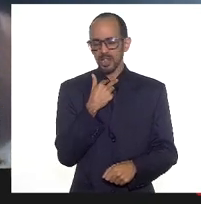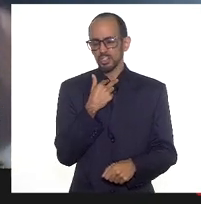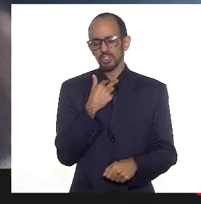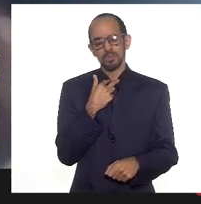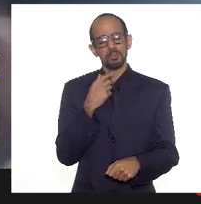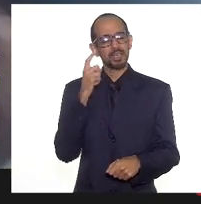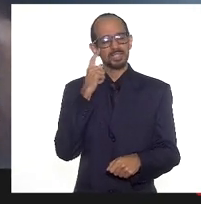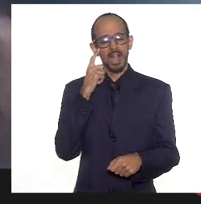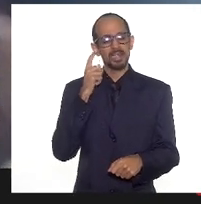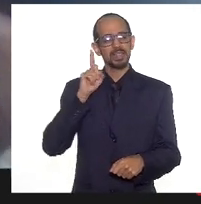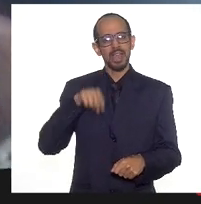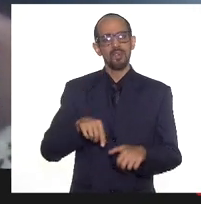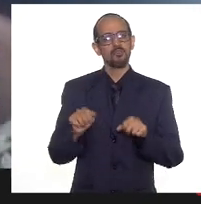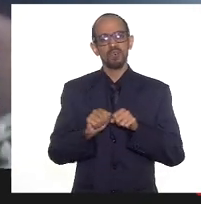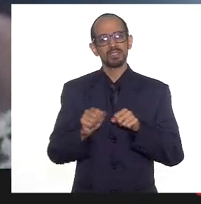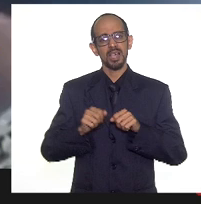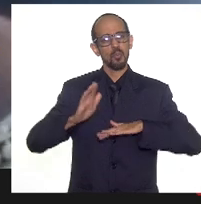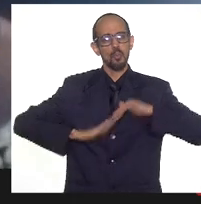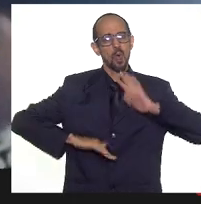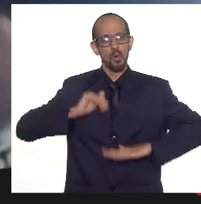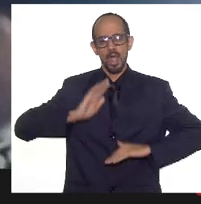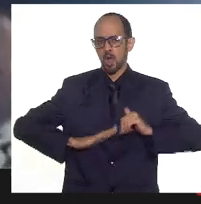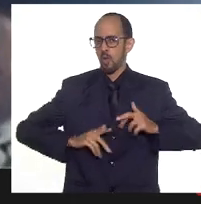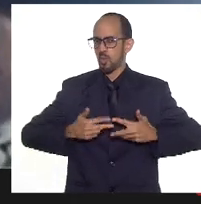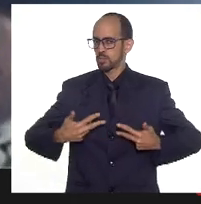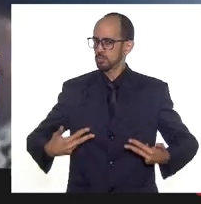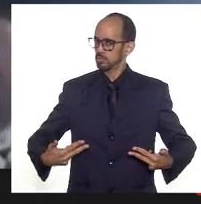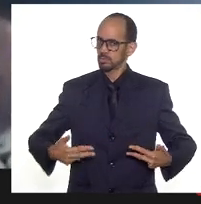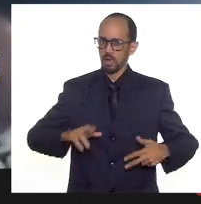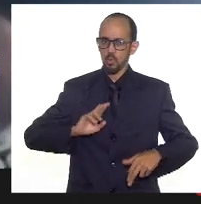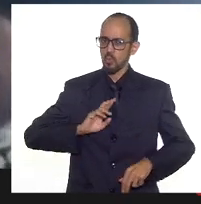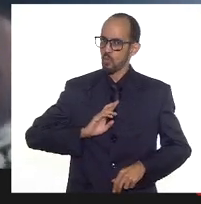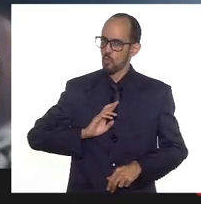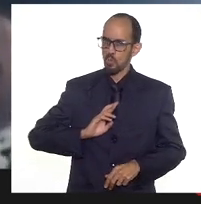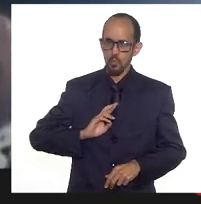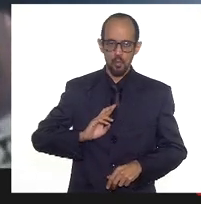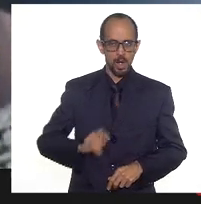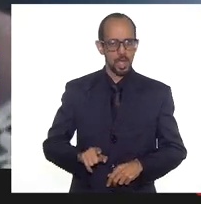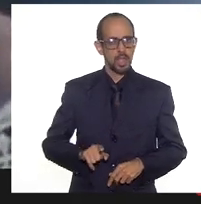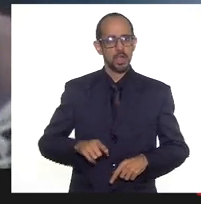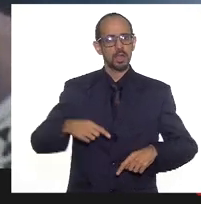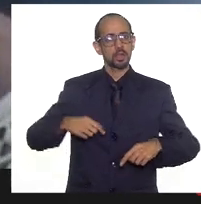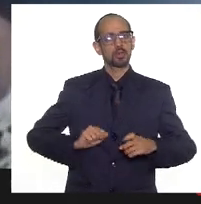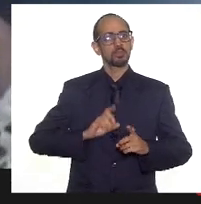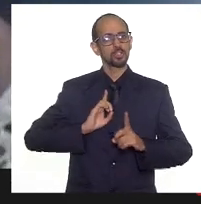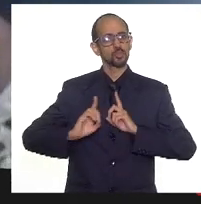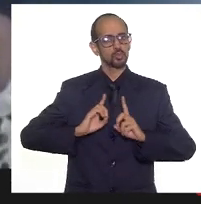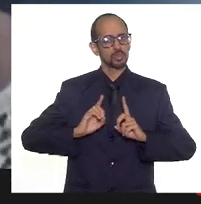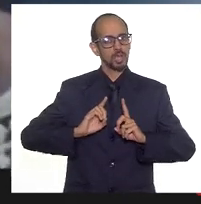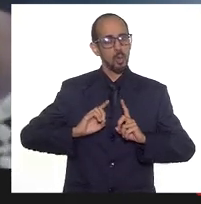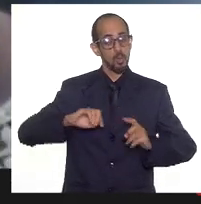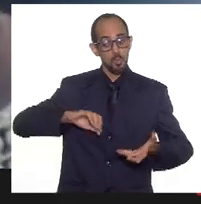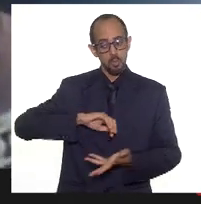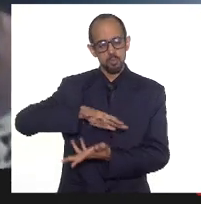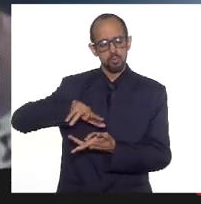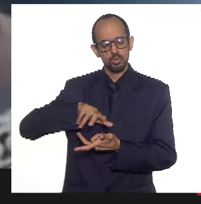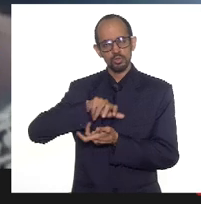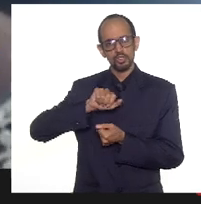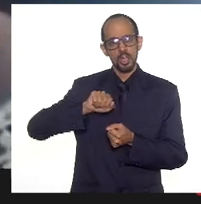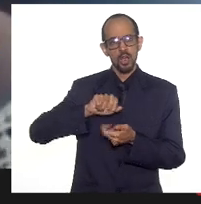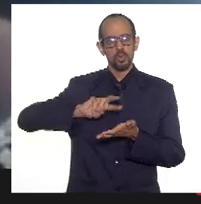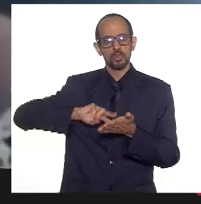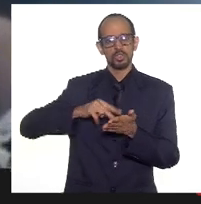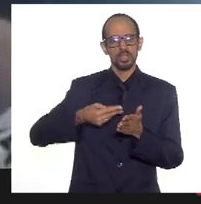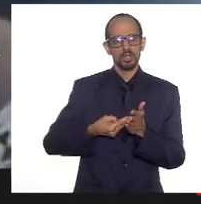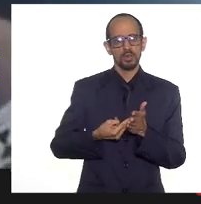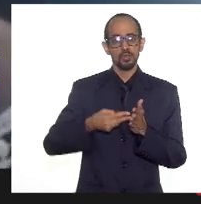se quer de qualquer maneira, né? A liberdade religiosa, num debate internacional, significa, sim, garantir